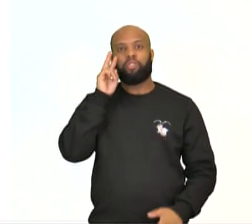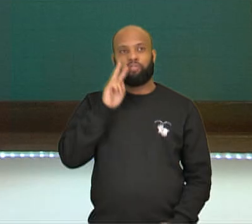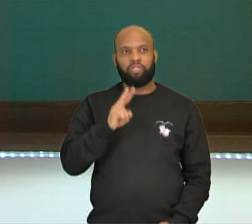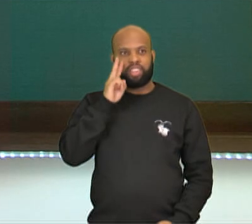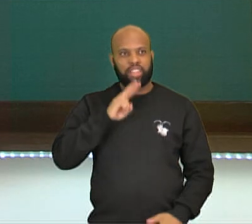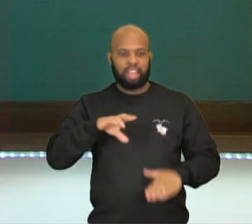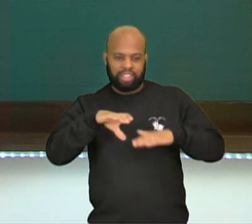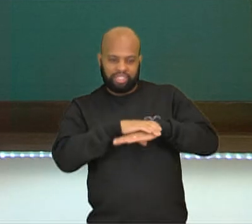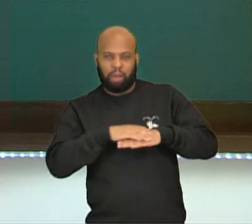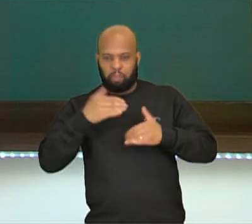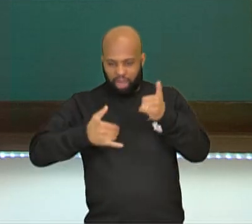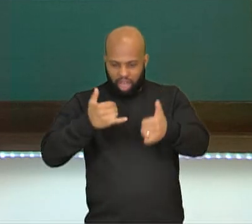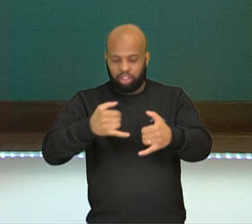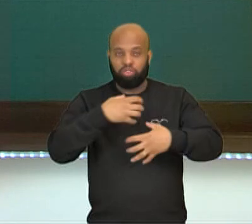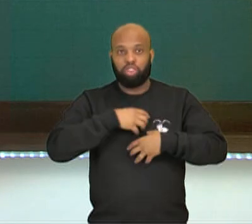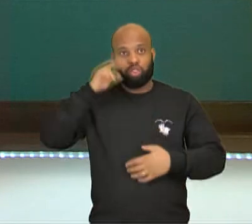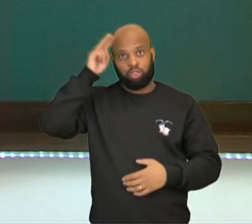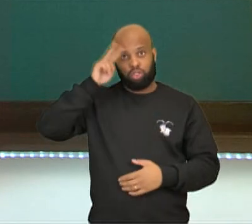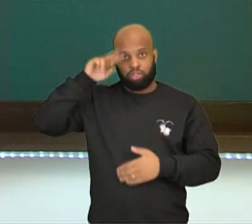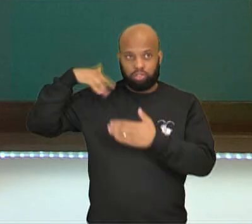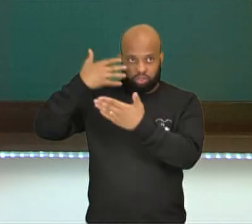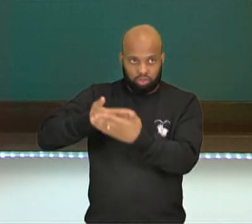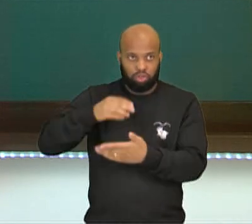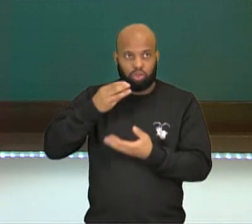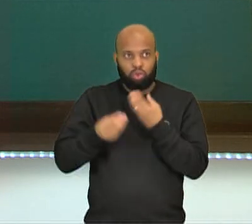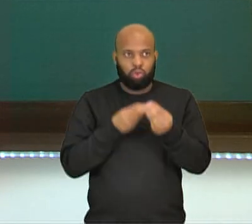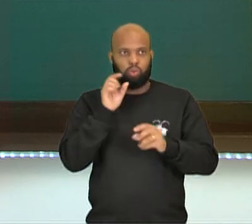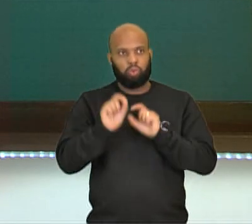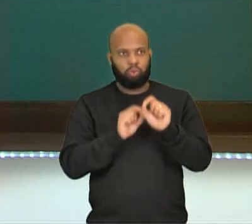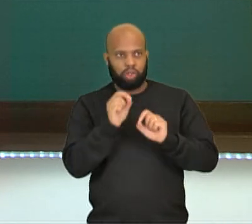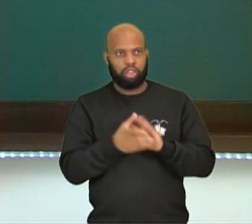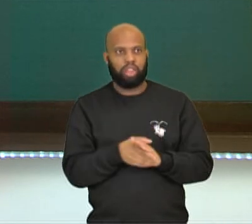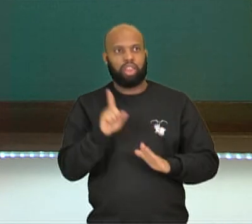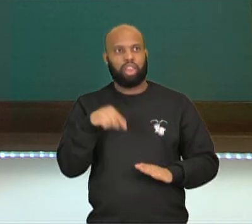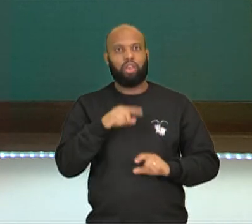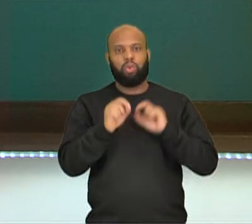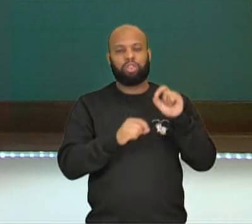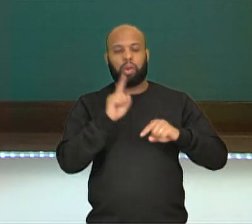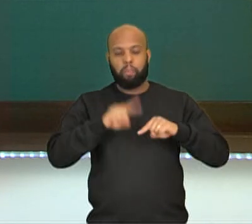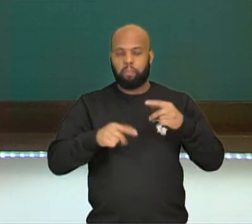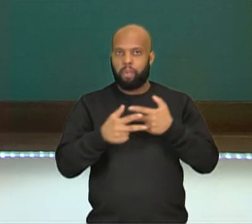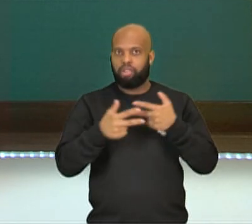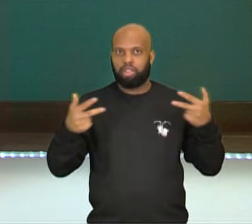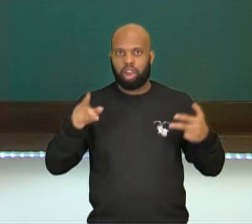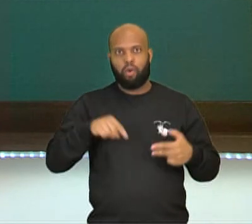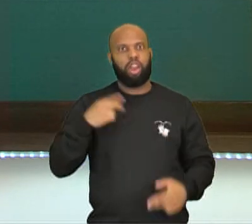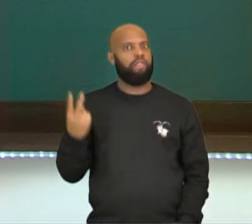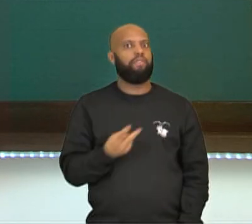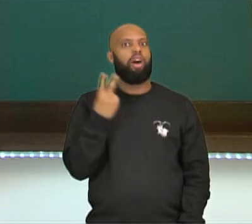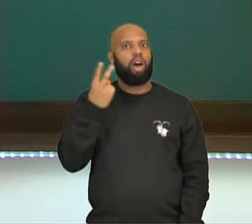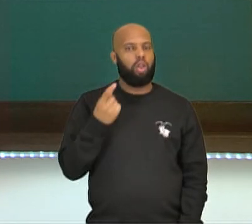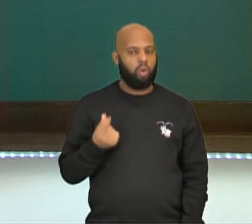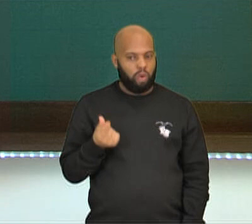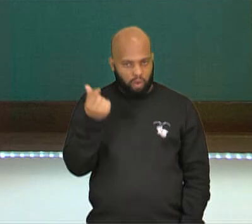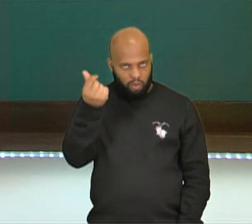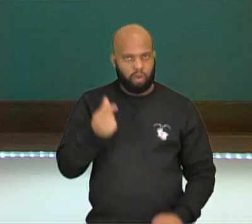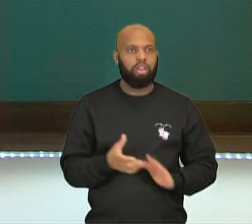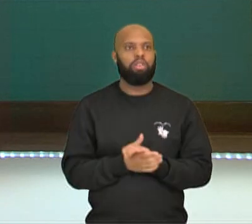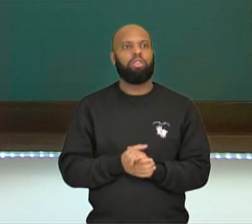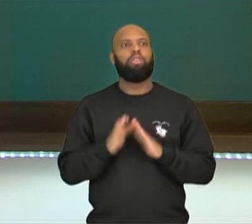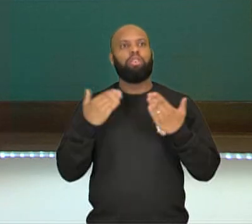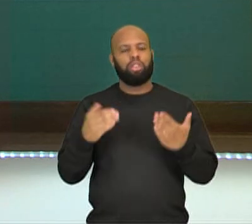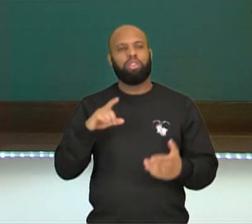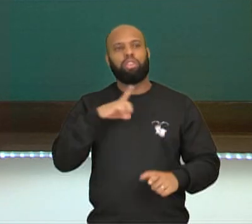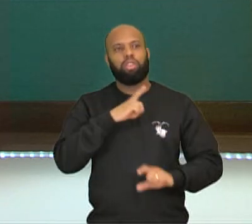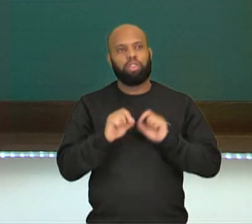sapato no processo histórico. O sapato ele era visto como um bem material muito valioso, né? Então,